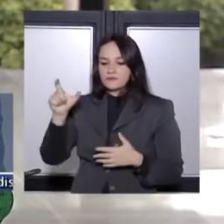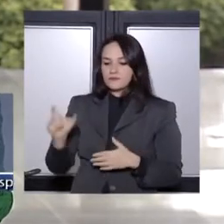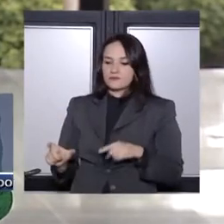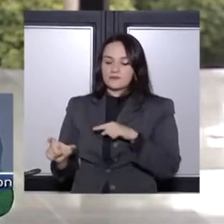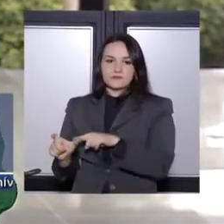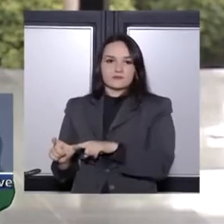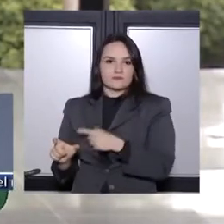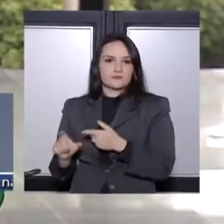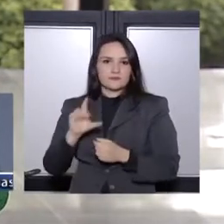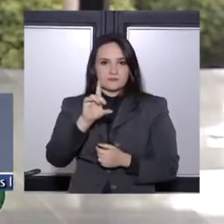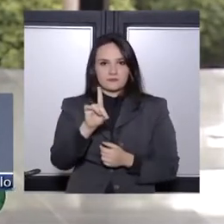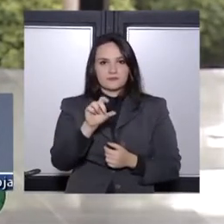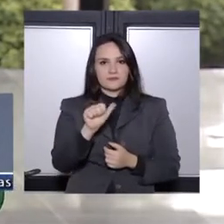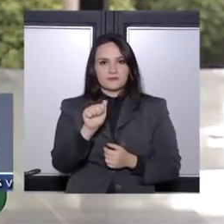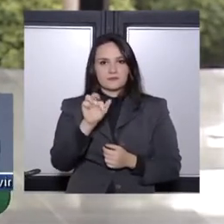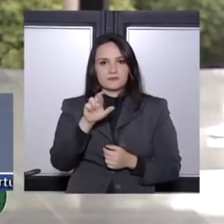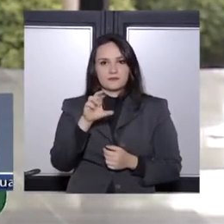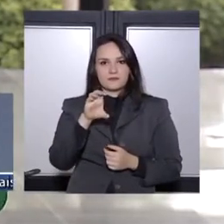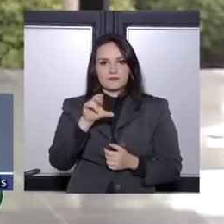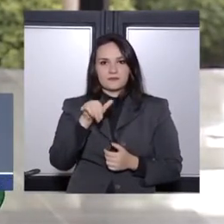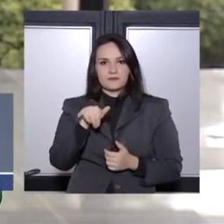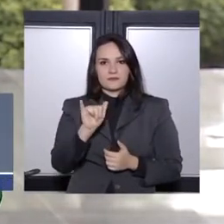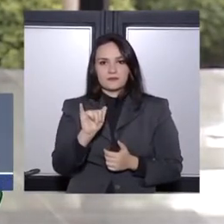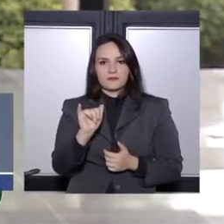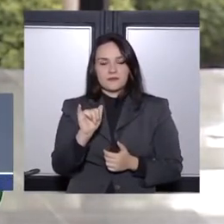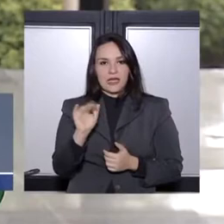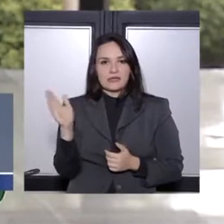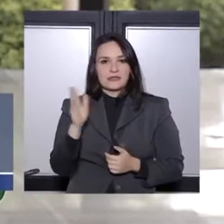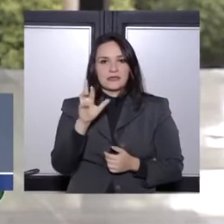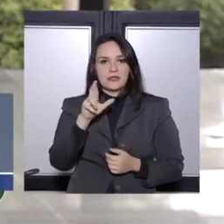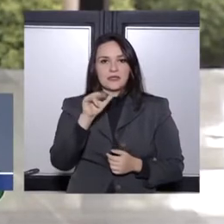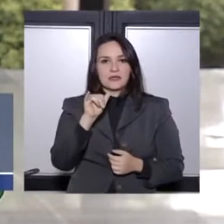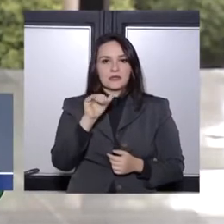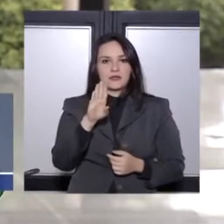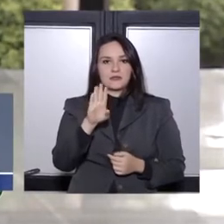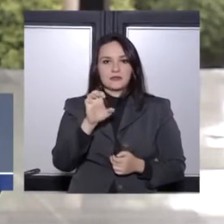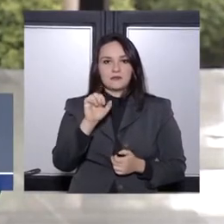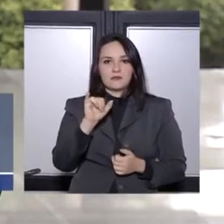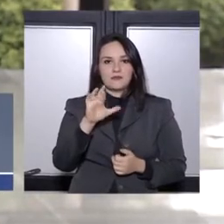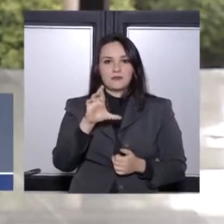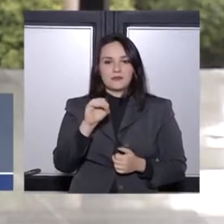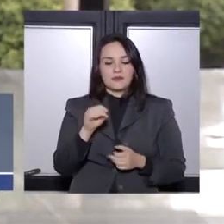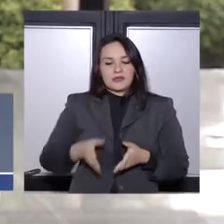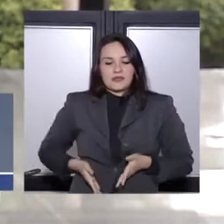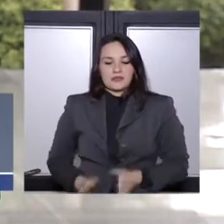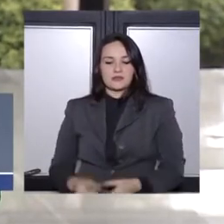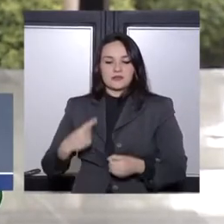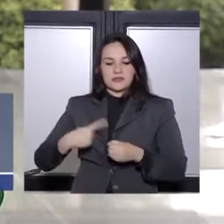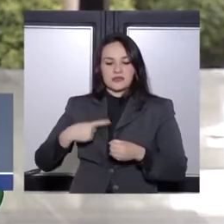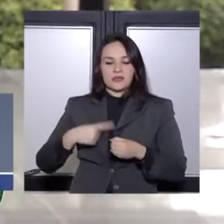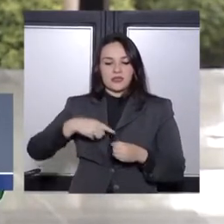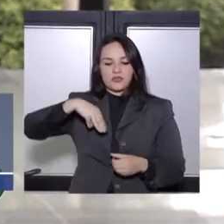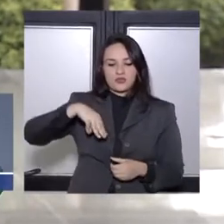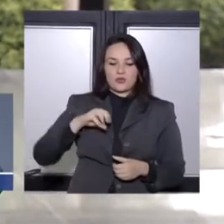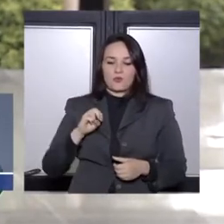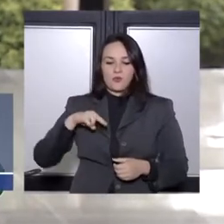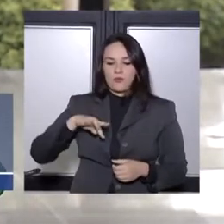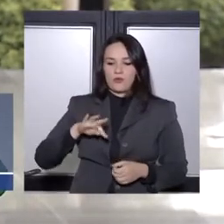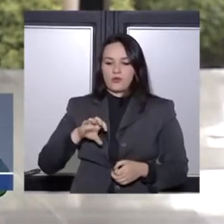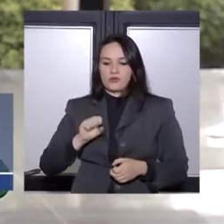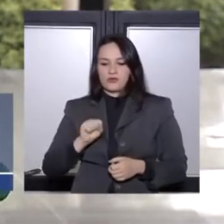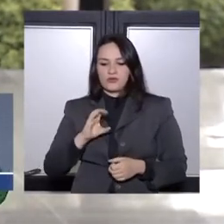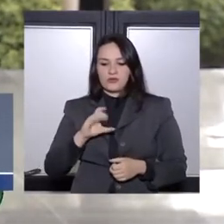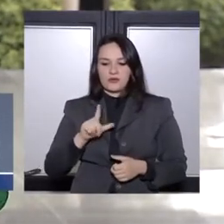história agora? Quem foi Darcy Ribeiro? Nasceu em Montes Claros, em Minas Gerais, no